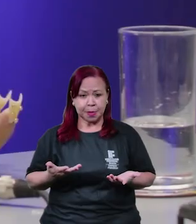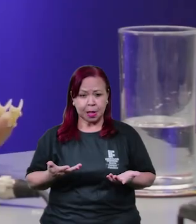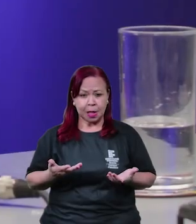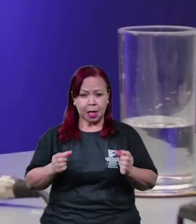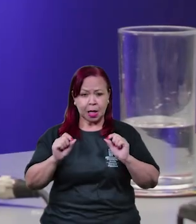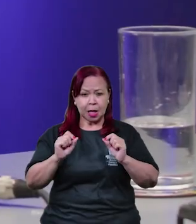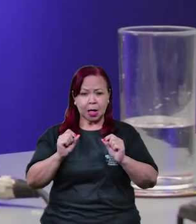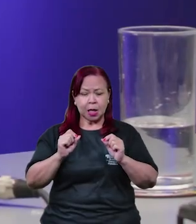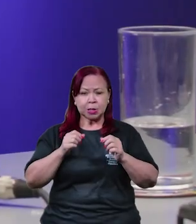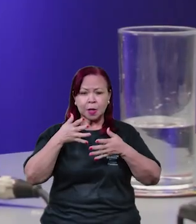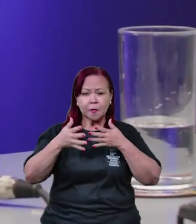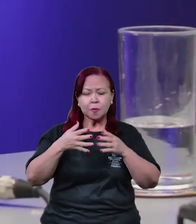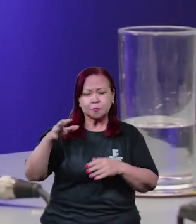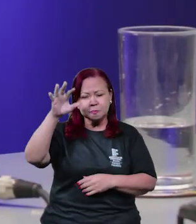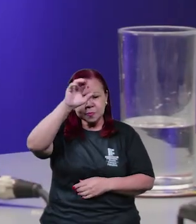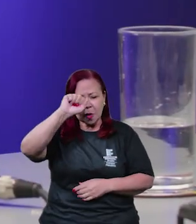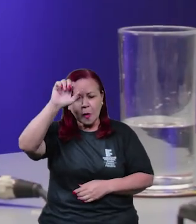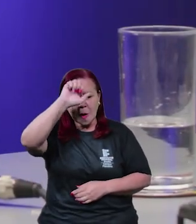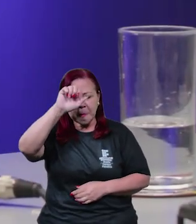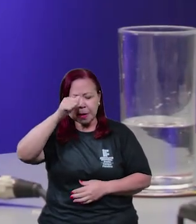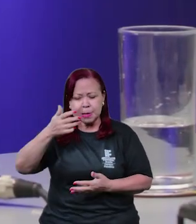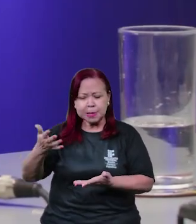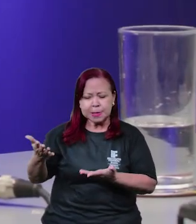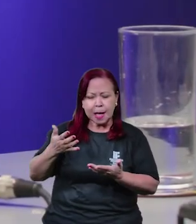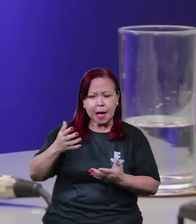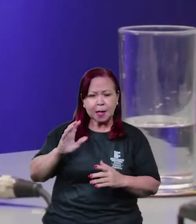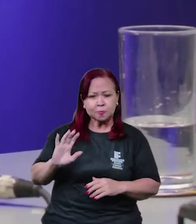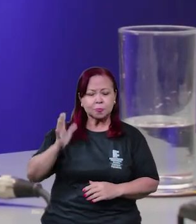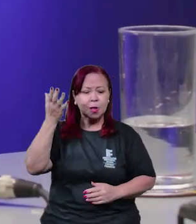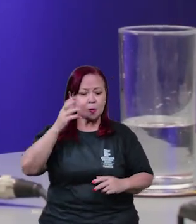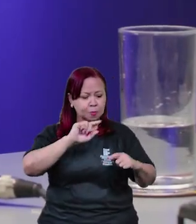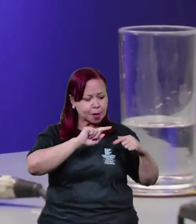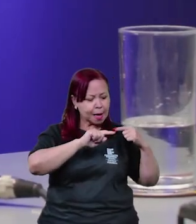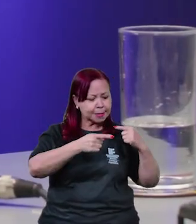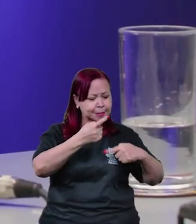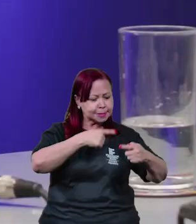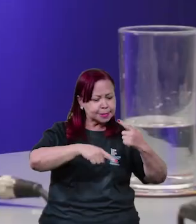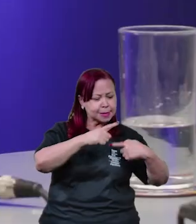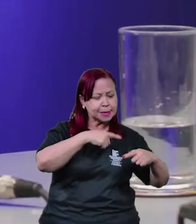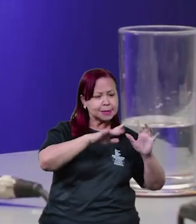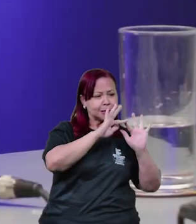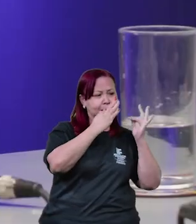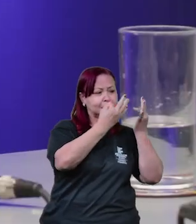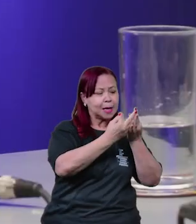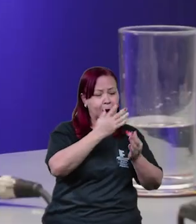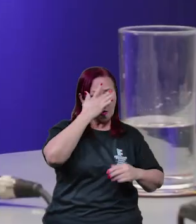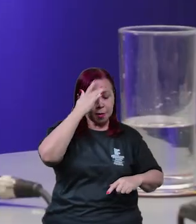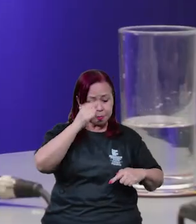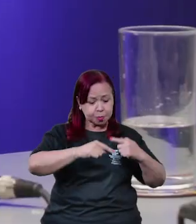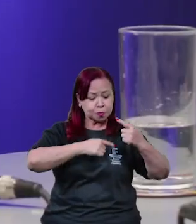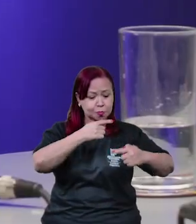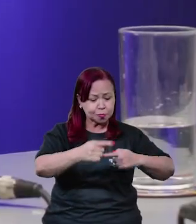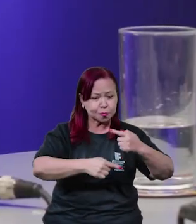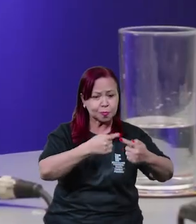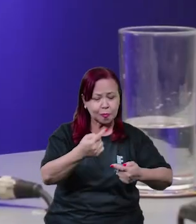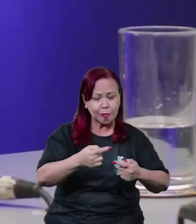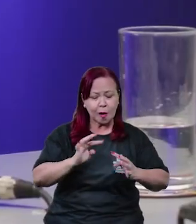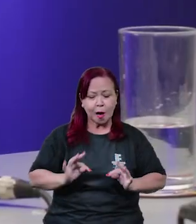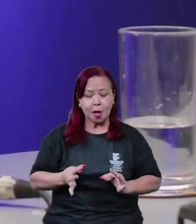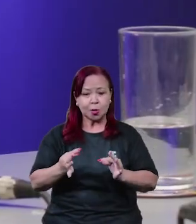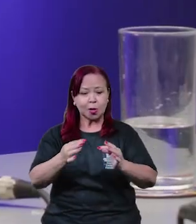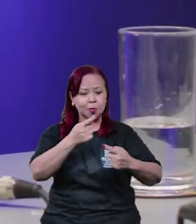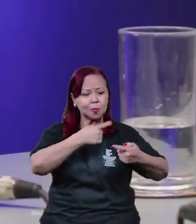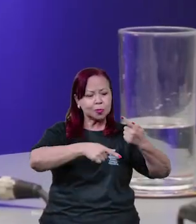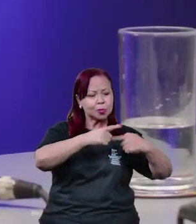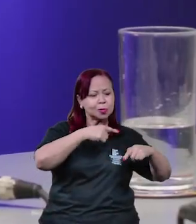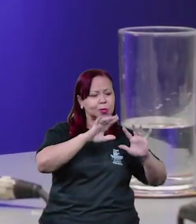vem, que nem você falou, né? É um aprendizado que vem ancestral, que as pessoas foi passando de geração a geração. É uma tecnologia